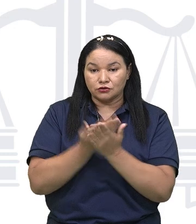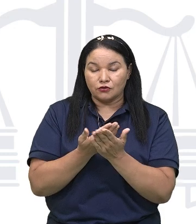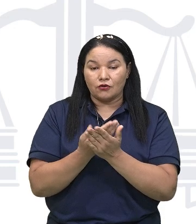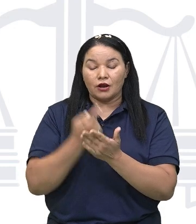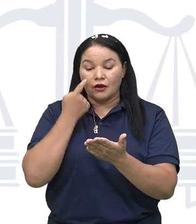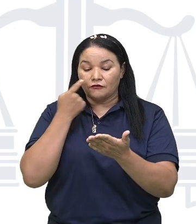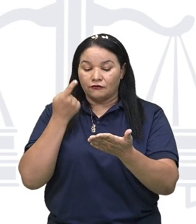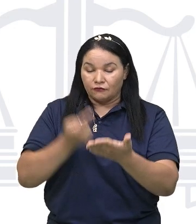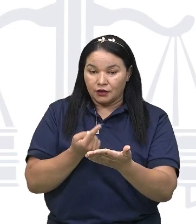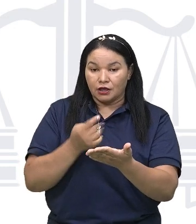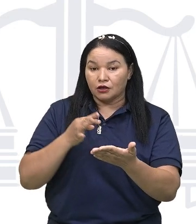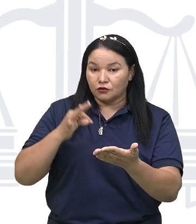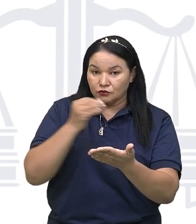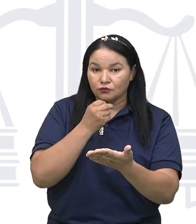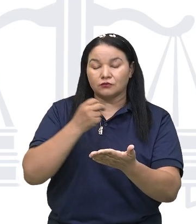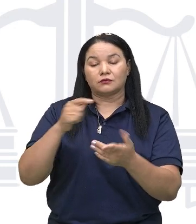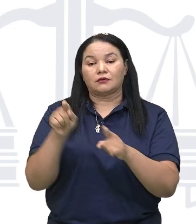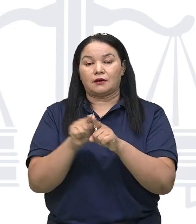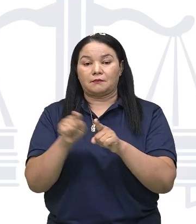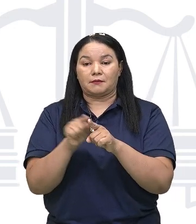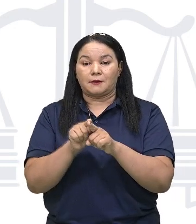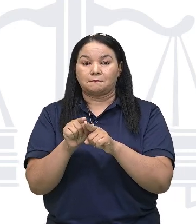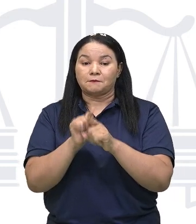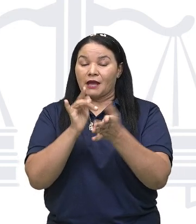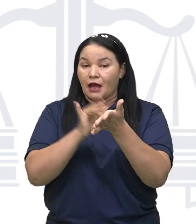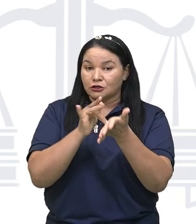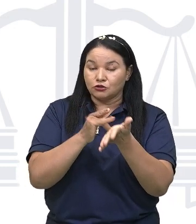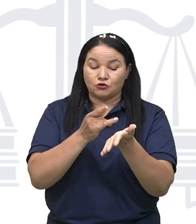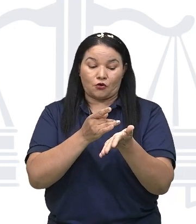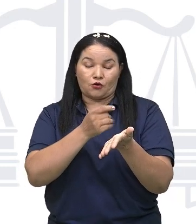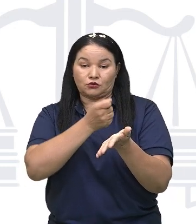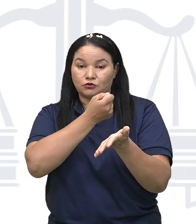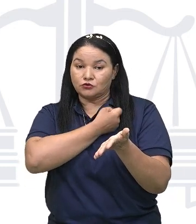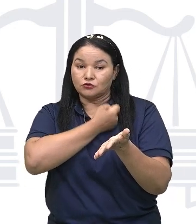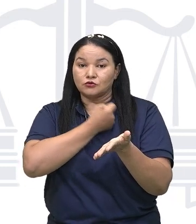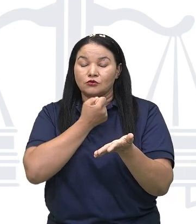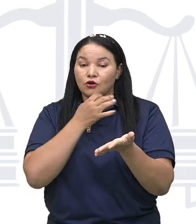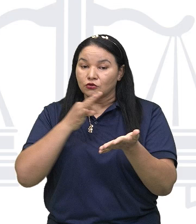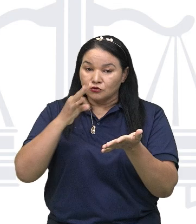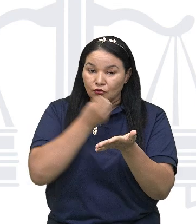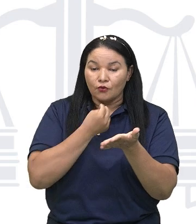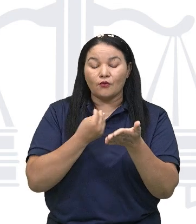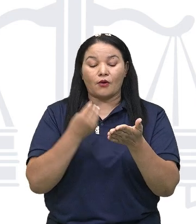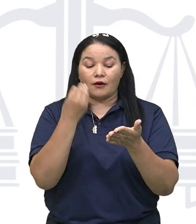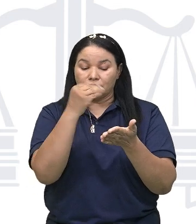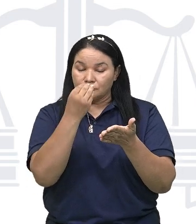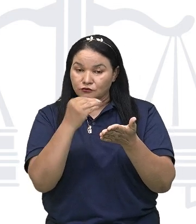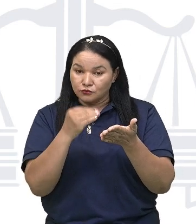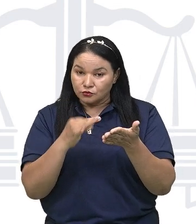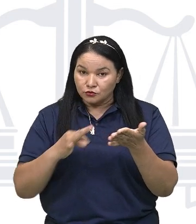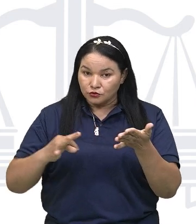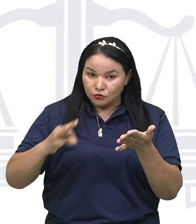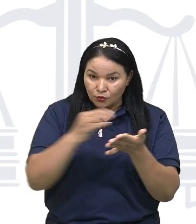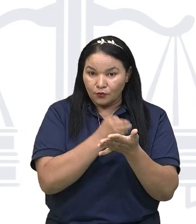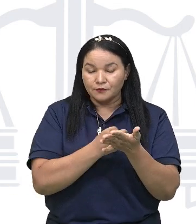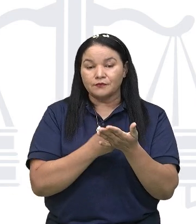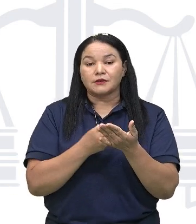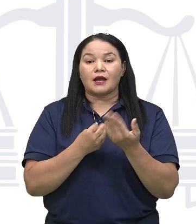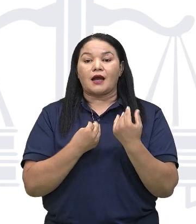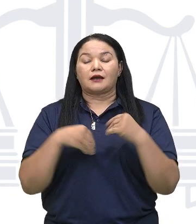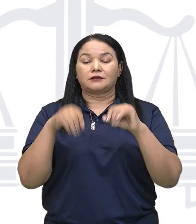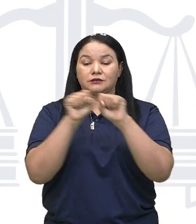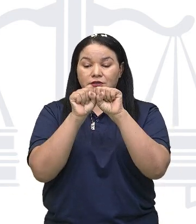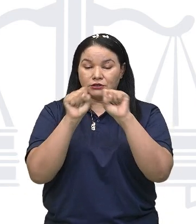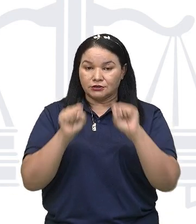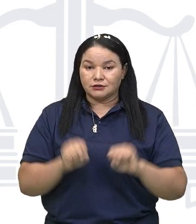porque serão 2 formulários, né, Keila? O formulário de frequência e o formulário de nota. Ele vai fazer o lançamento no CIGEAN.